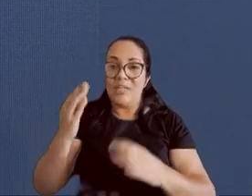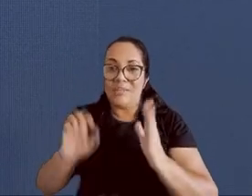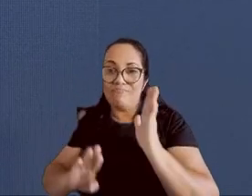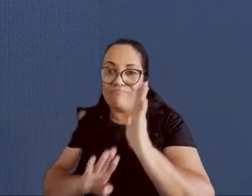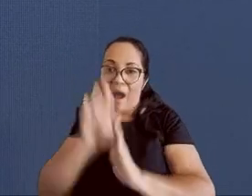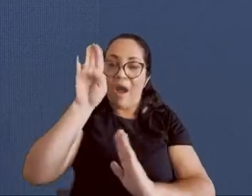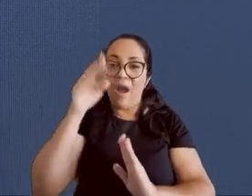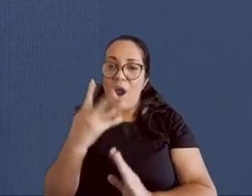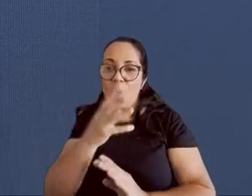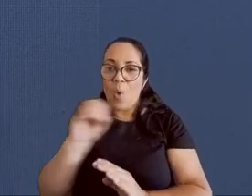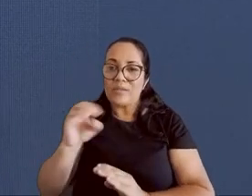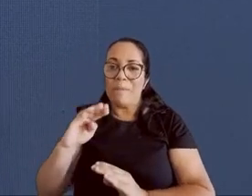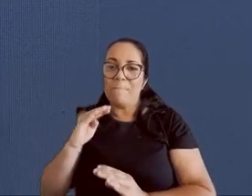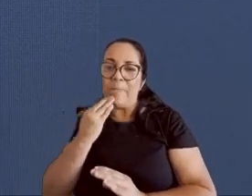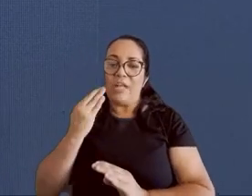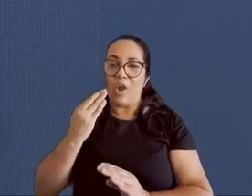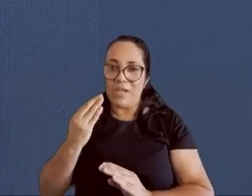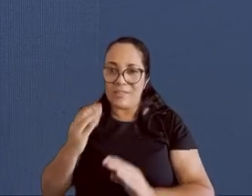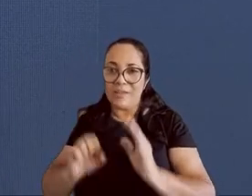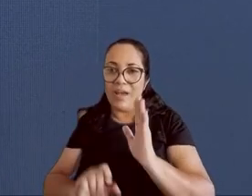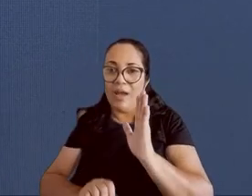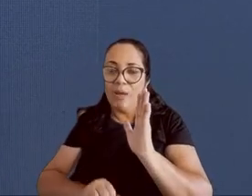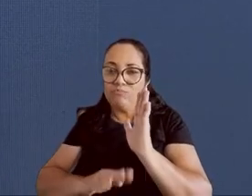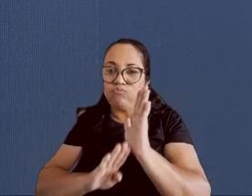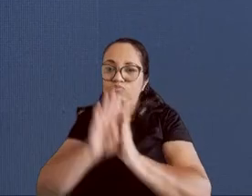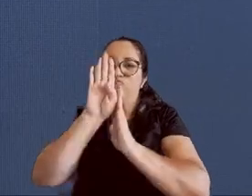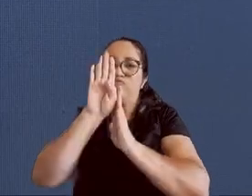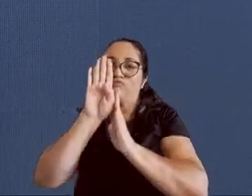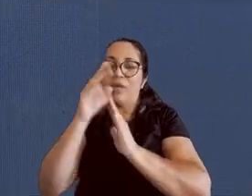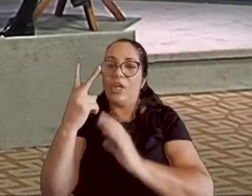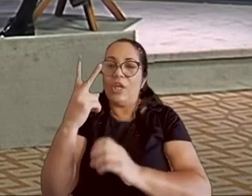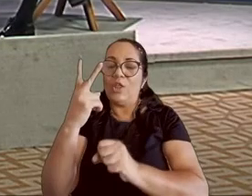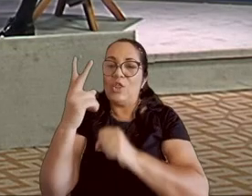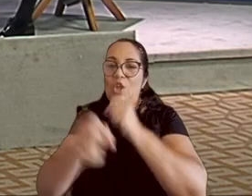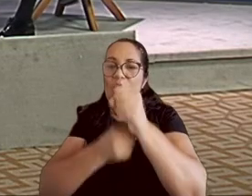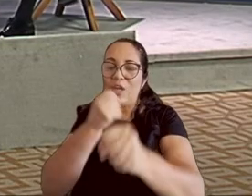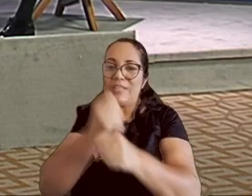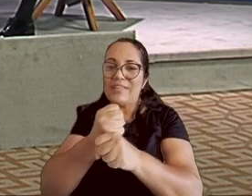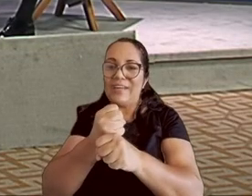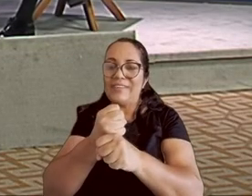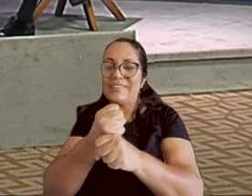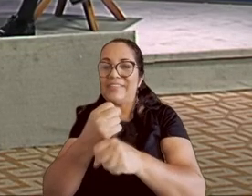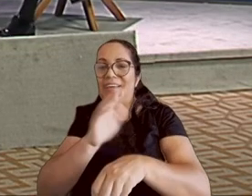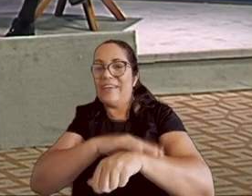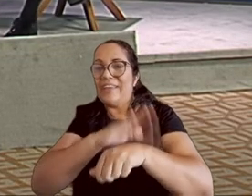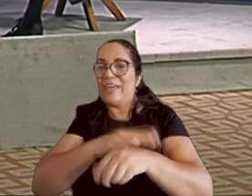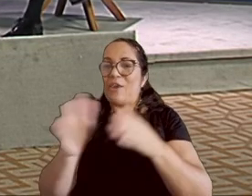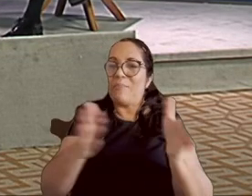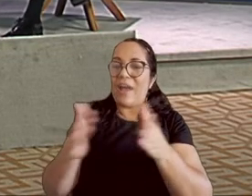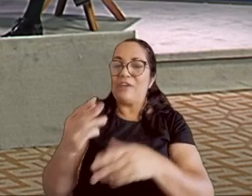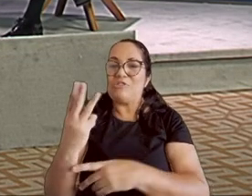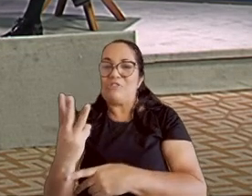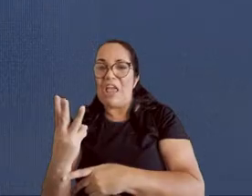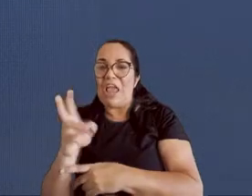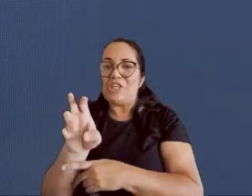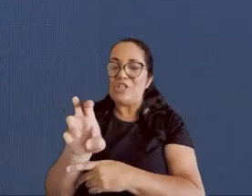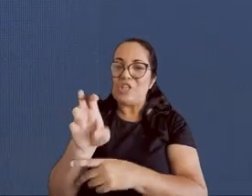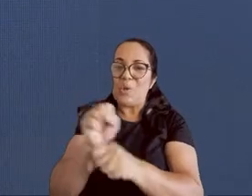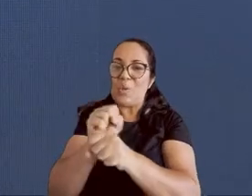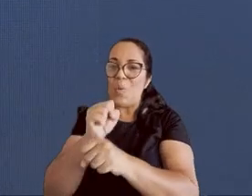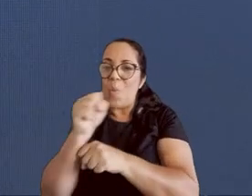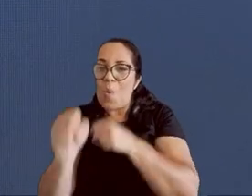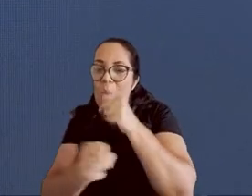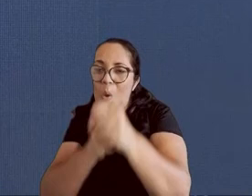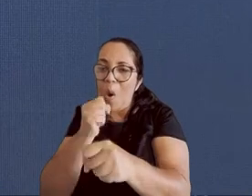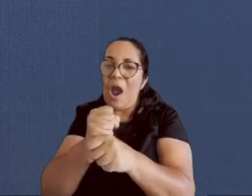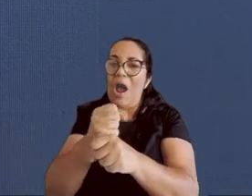dois anos né prazos médicos que no passado era algo entre 3 e 5 anos que era o Fox você não conseguia passar de cinco anos seis anos no